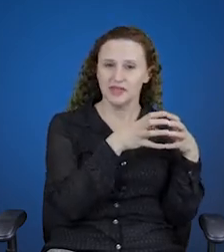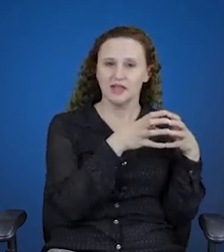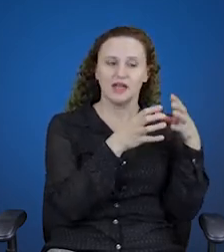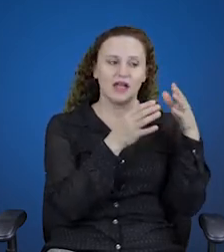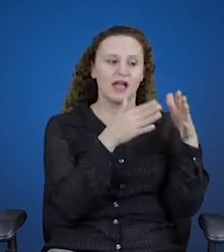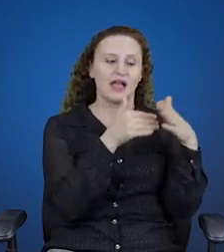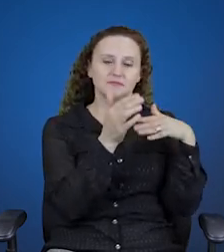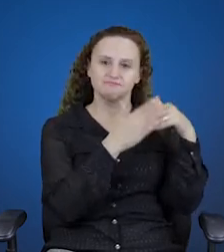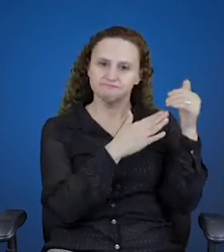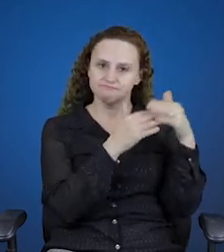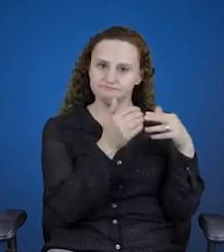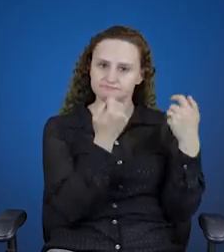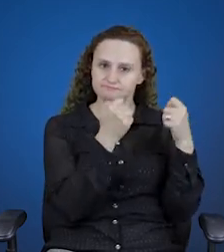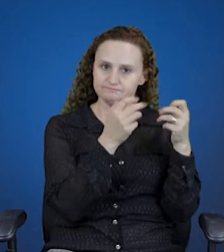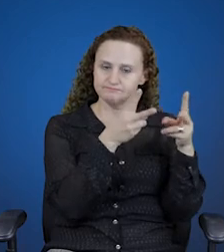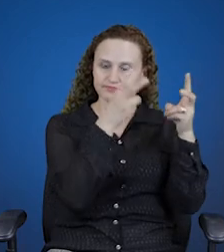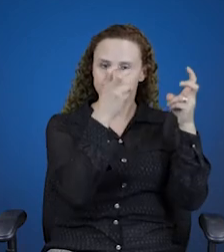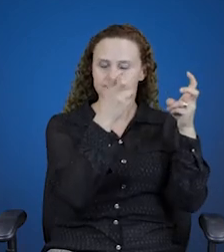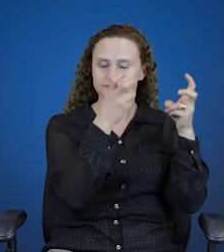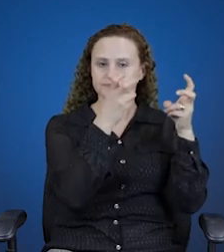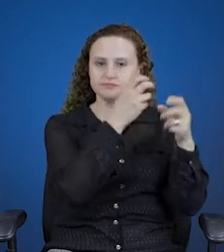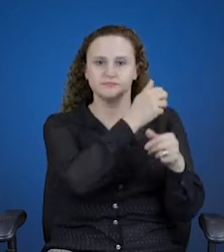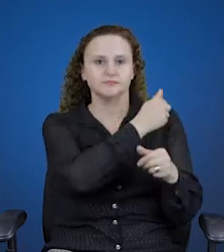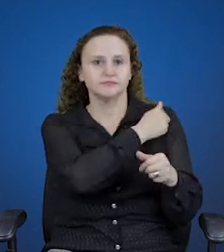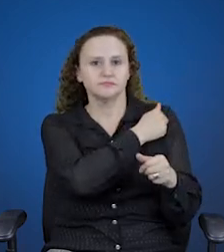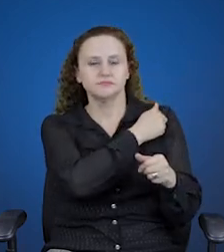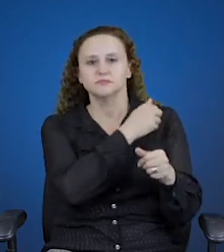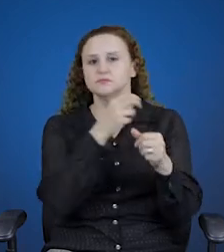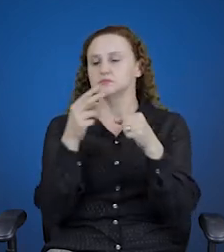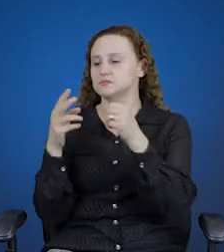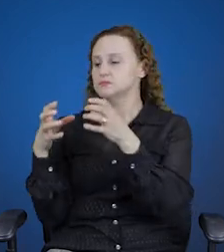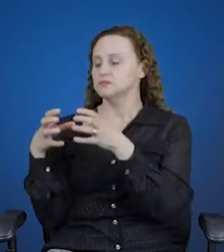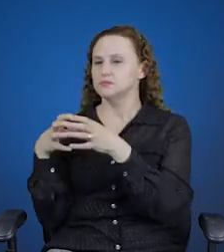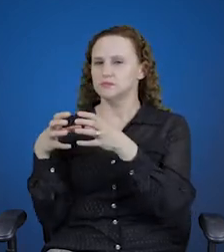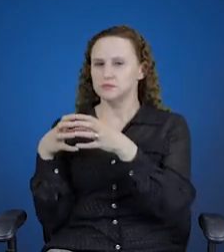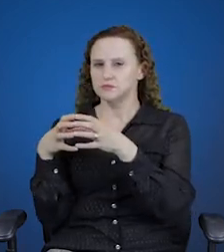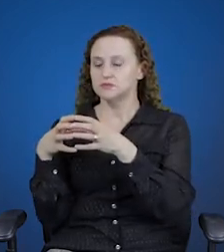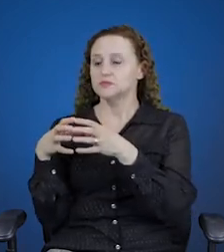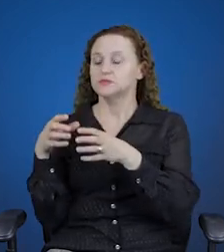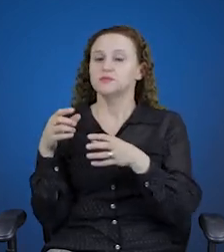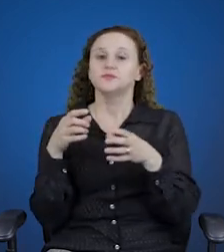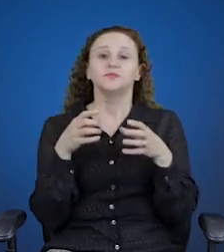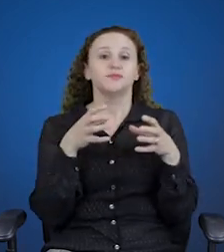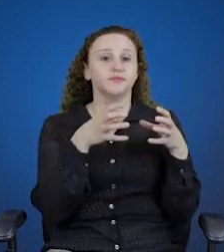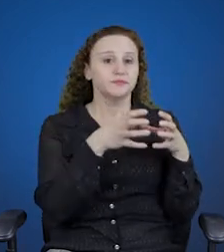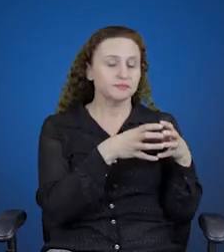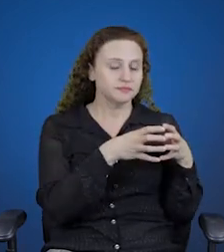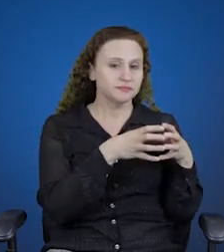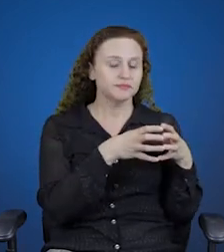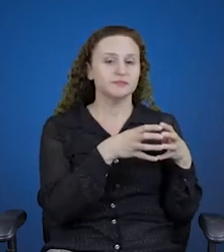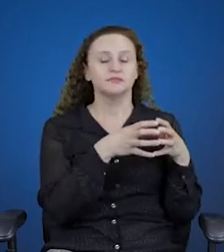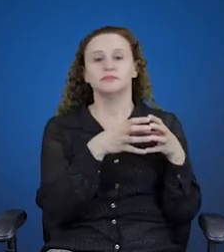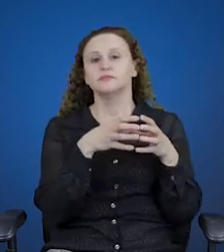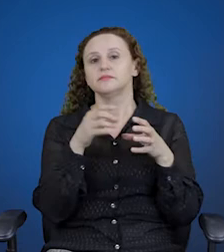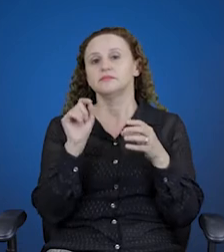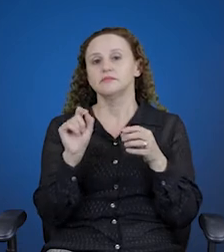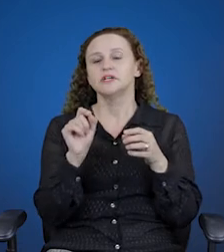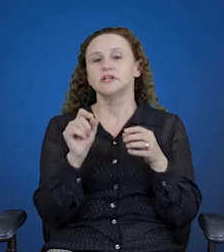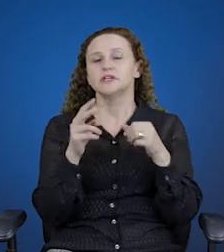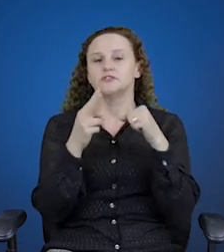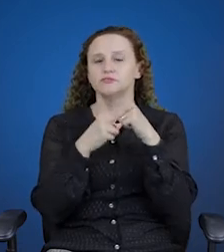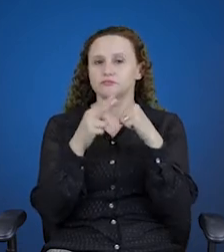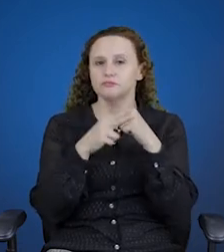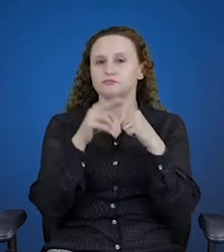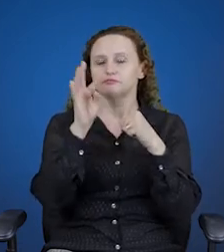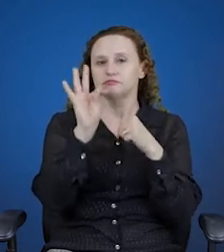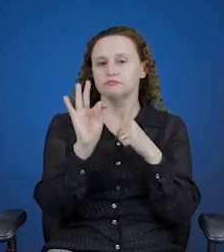seja entendida pelo aluno e eu falei então que temos nos verbos de prejudicação incompleta os verbos